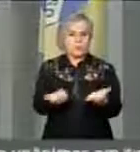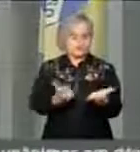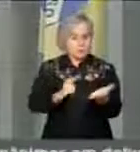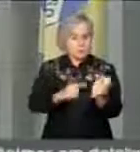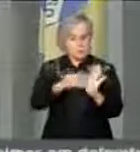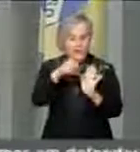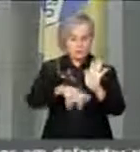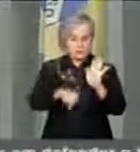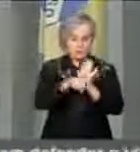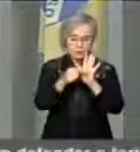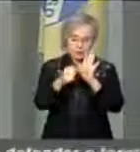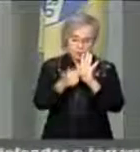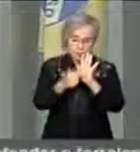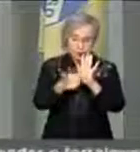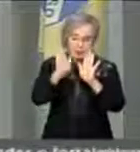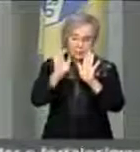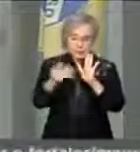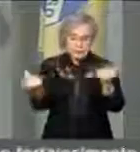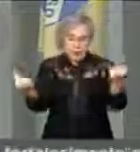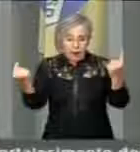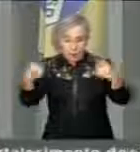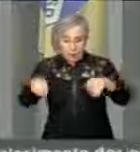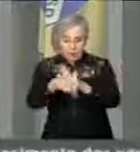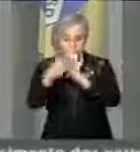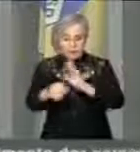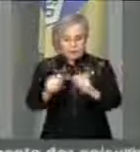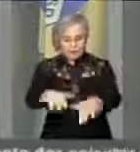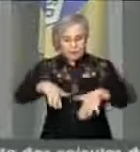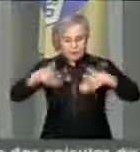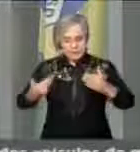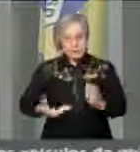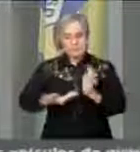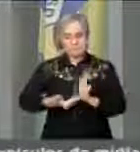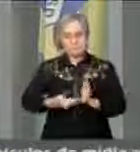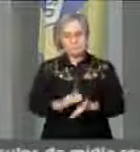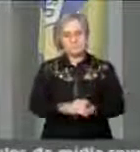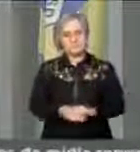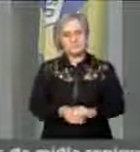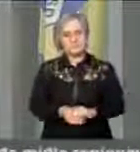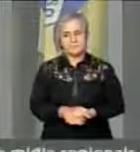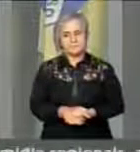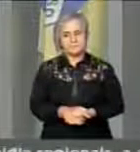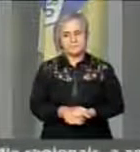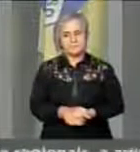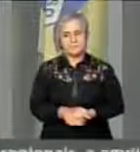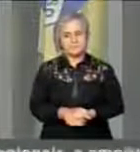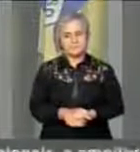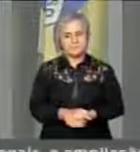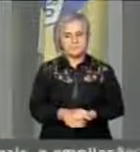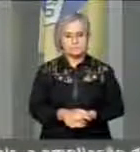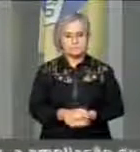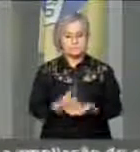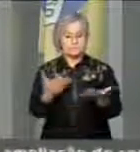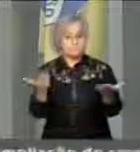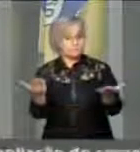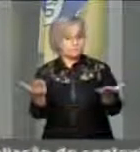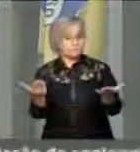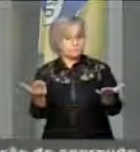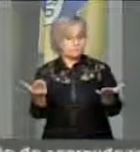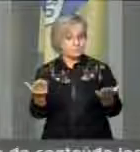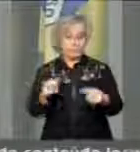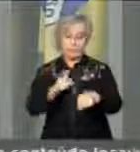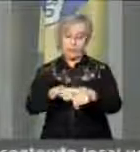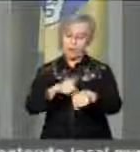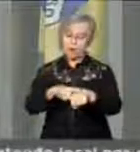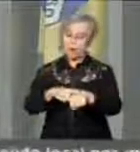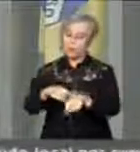medida provisória já é contra a existência da autonomia e independência do parlamento. Assim, quando